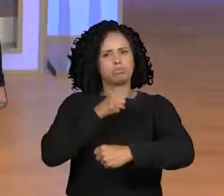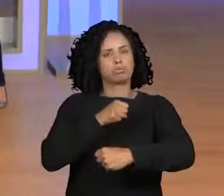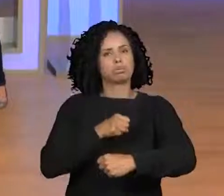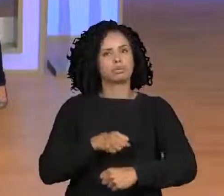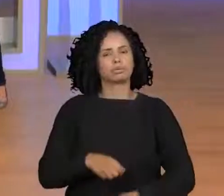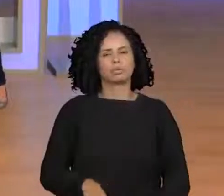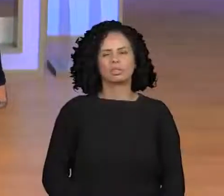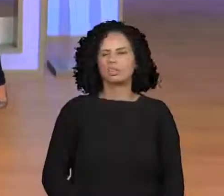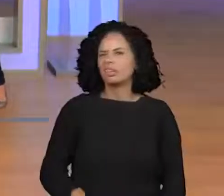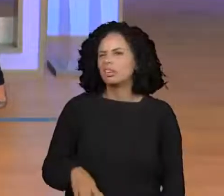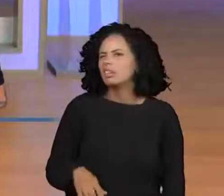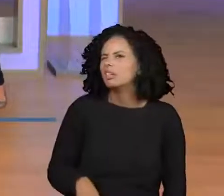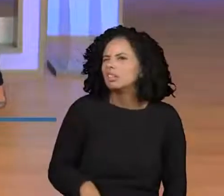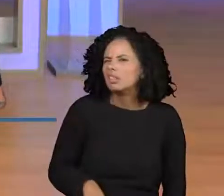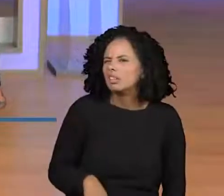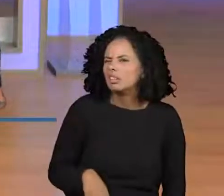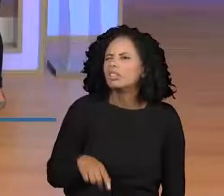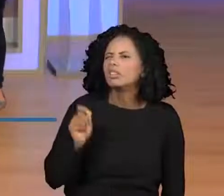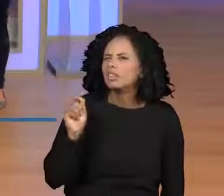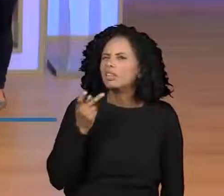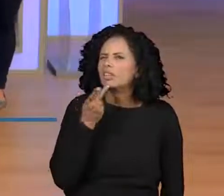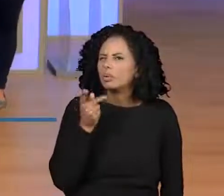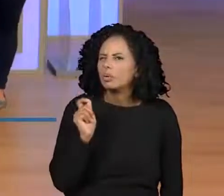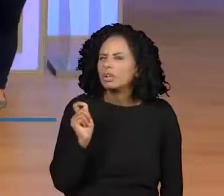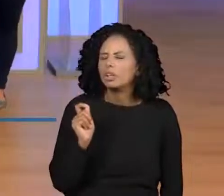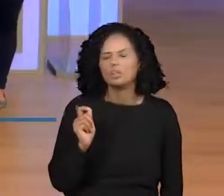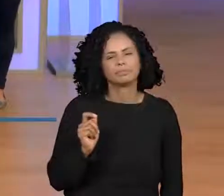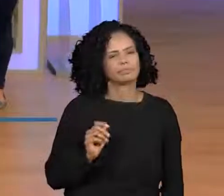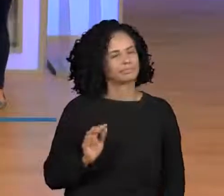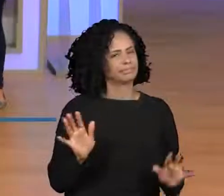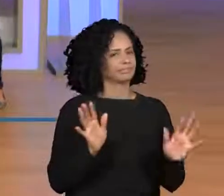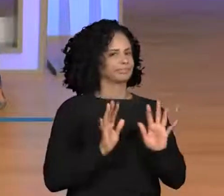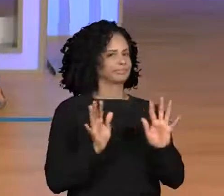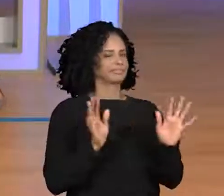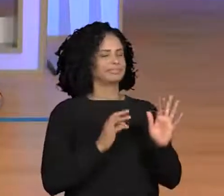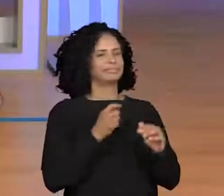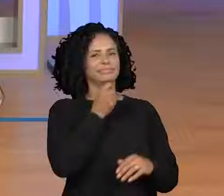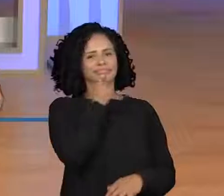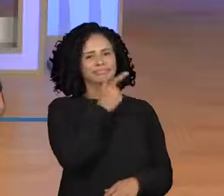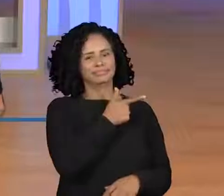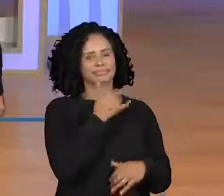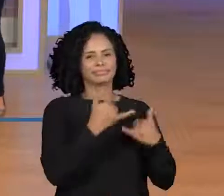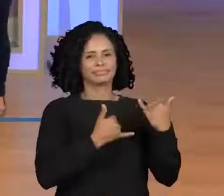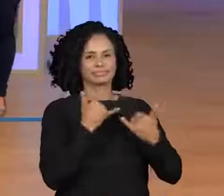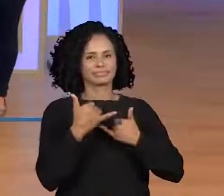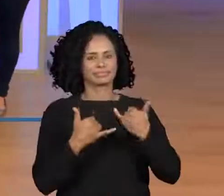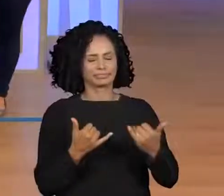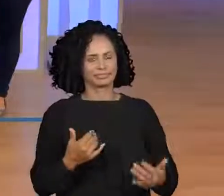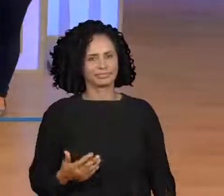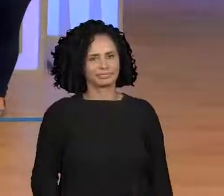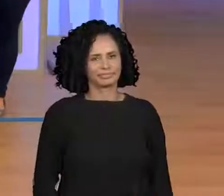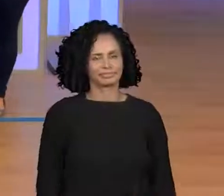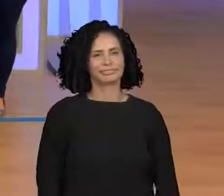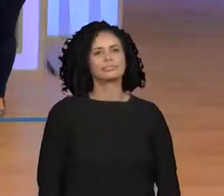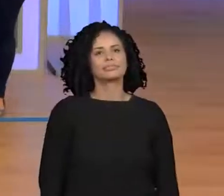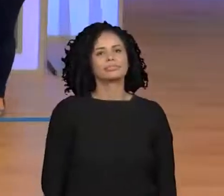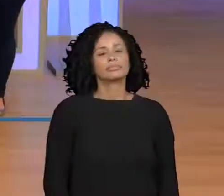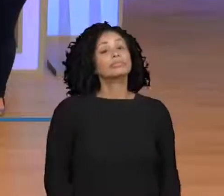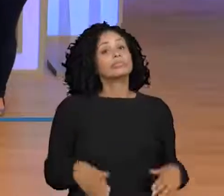Hã? Não, é amanhã. Para você ver que a gente está com o ouvido em dia aqui, né?